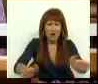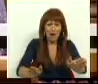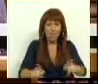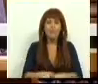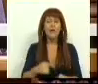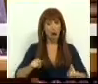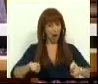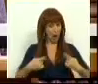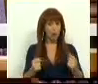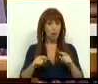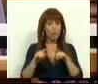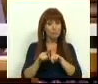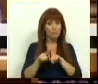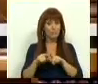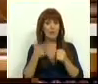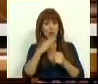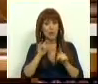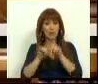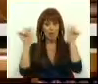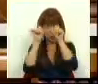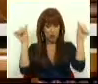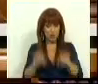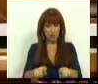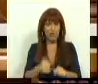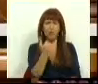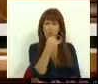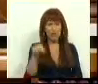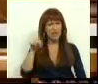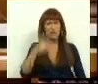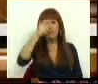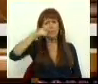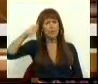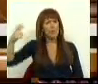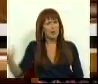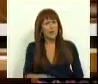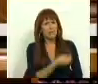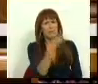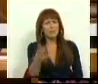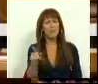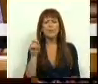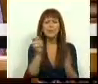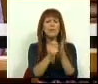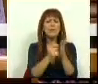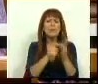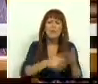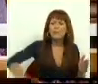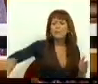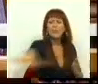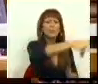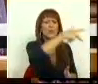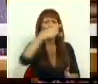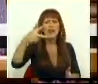é autossuficiente e tem uma escala de 200 mil habitantes. Os indicadores de cobertura são de 100%